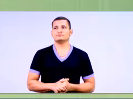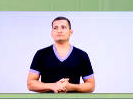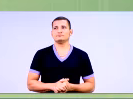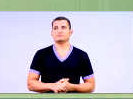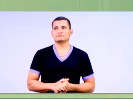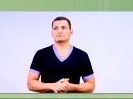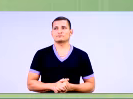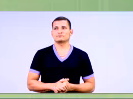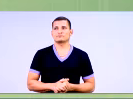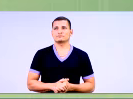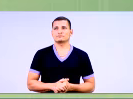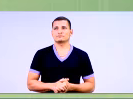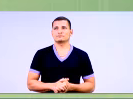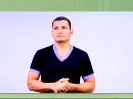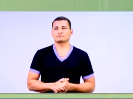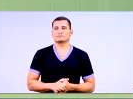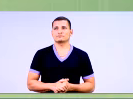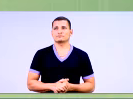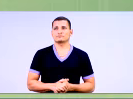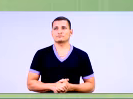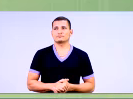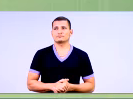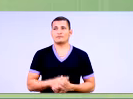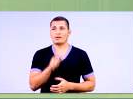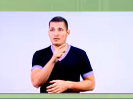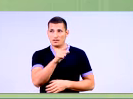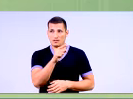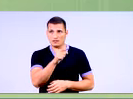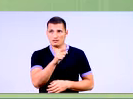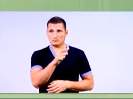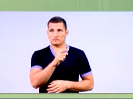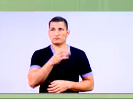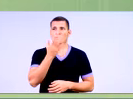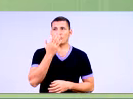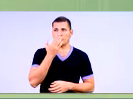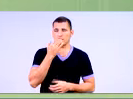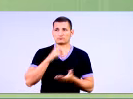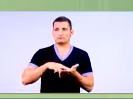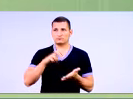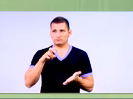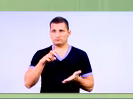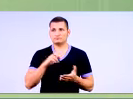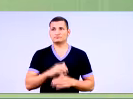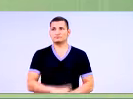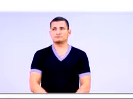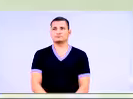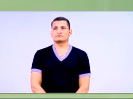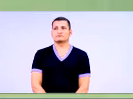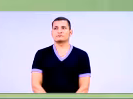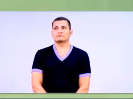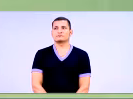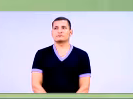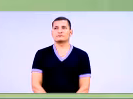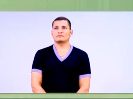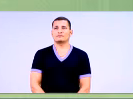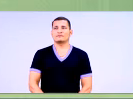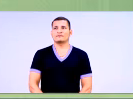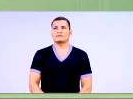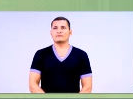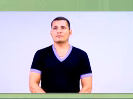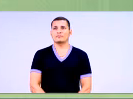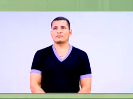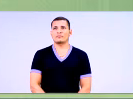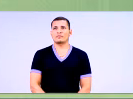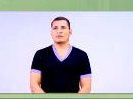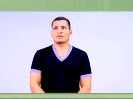It will eat in the morning. Ele comerá de manhã, ok? Seguindo, nós temos